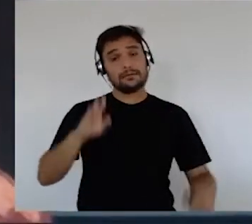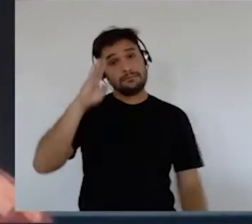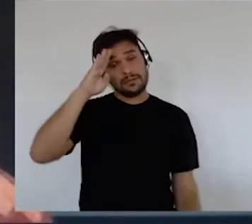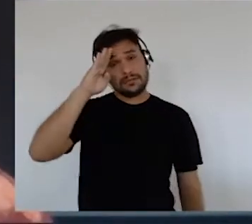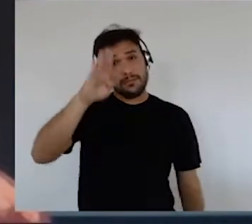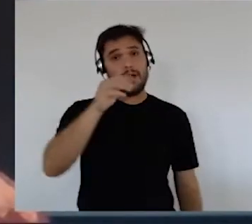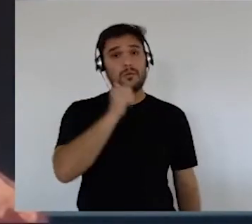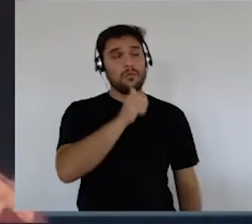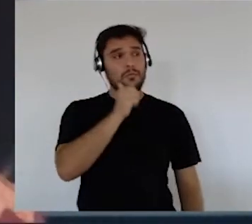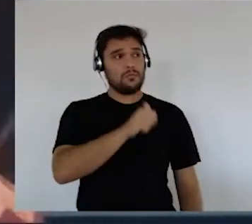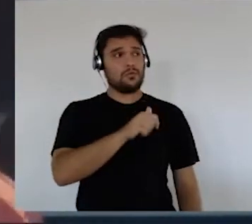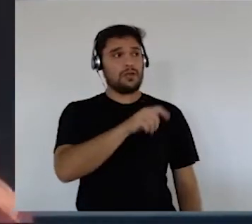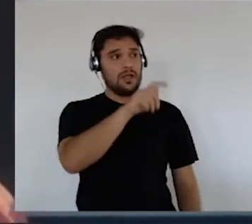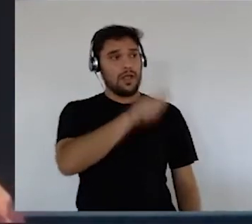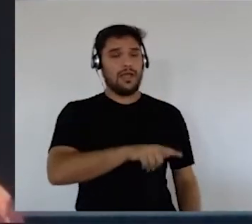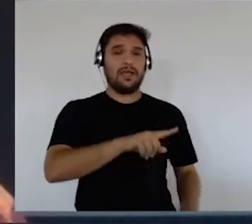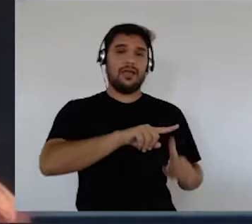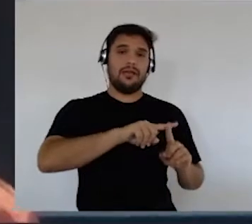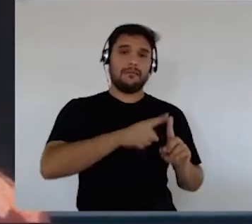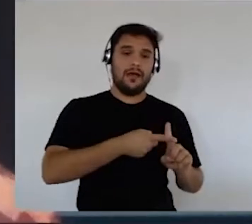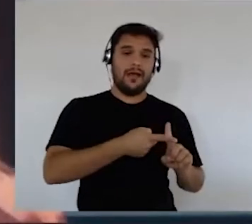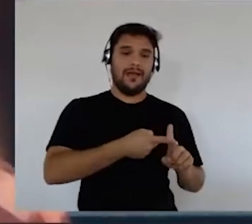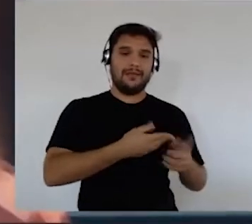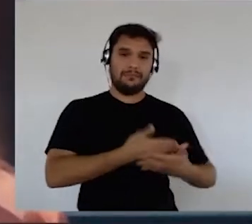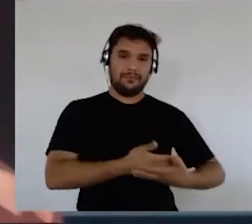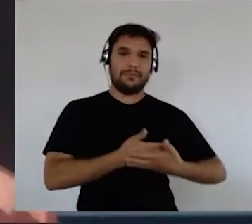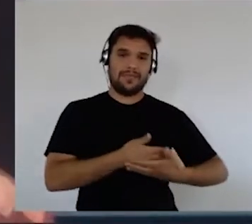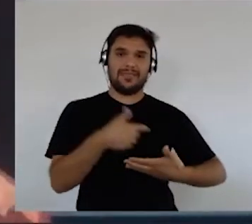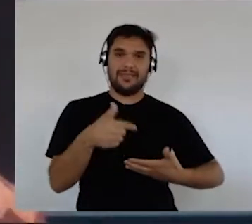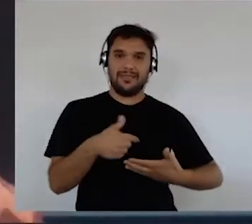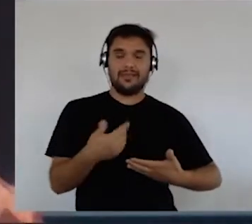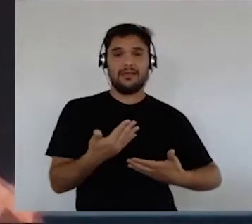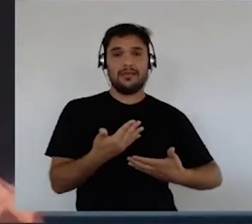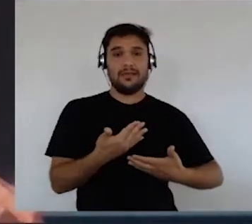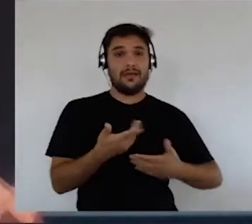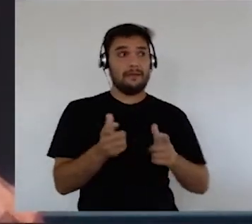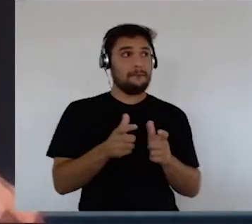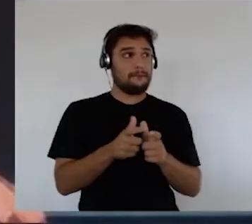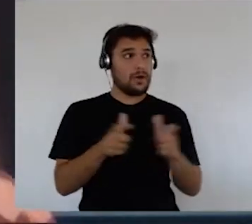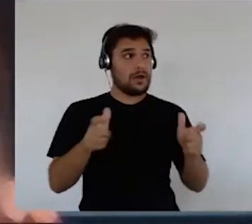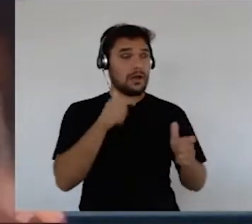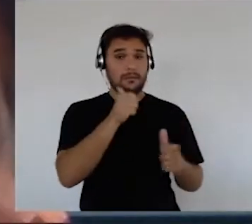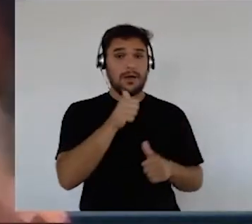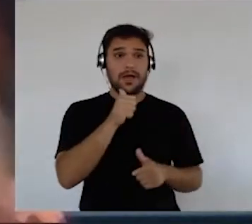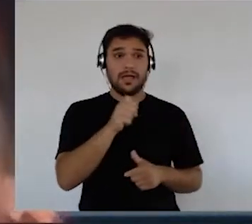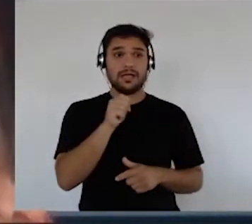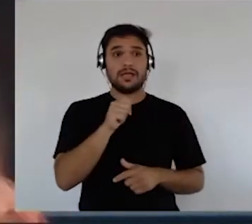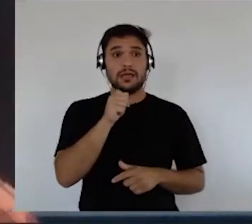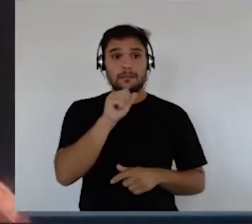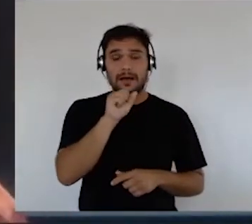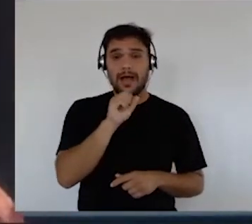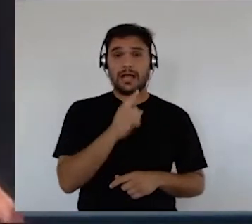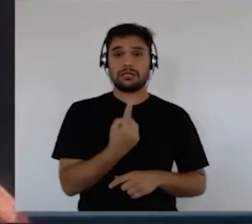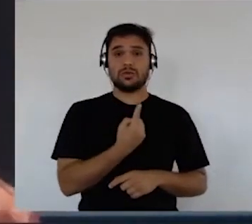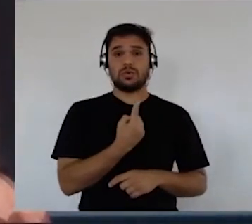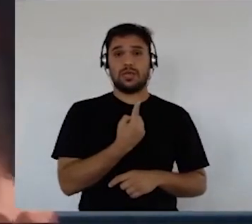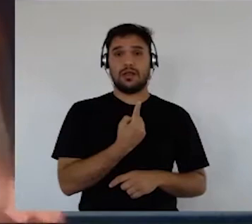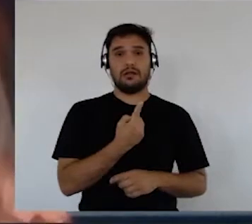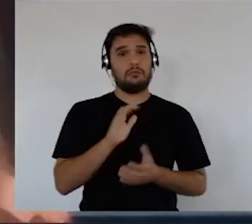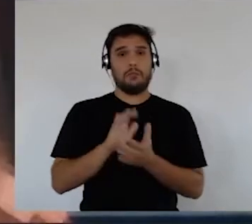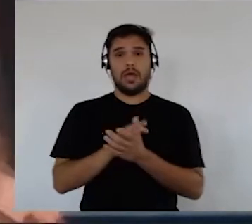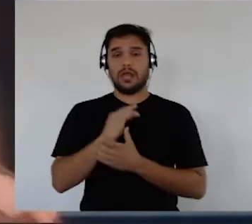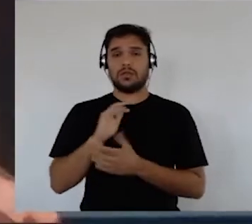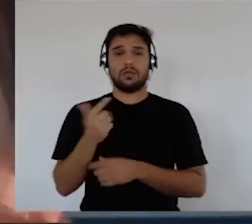especificamente daquelas mulheres com mães de filhos pequenos, muitas vezes, inclusive, mãe solo, que não tem nem como dividir